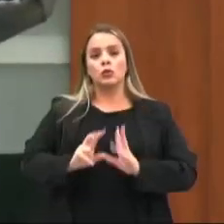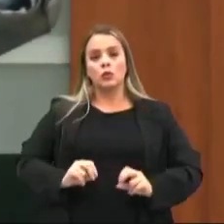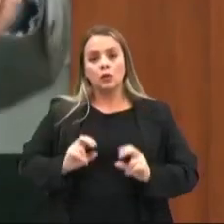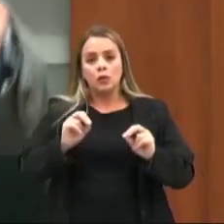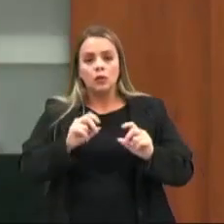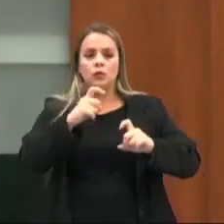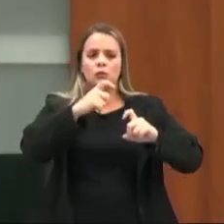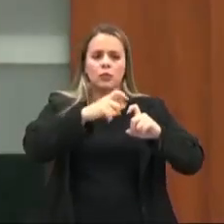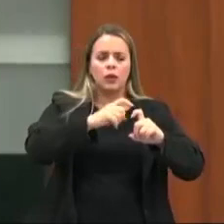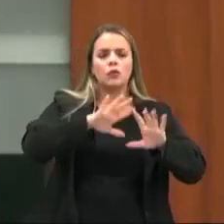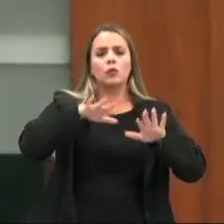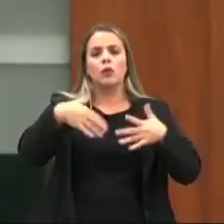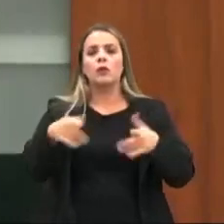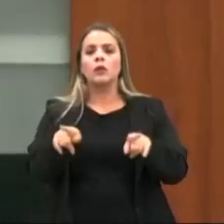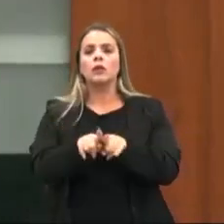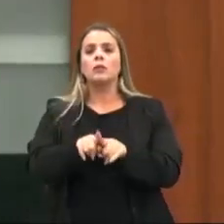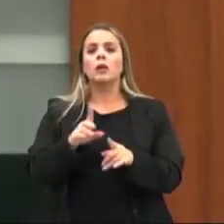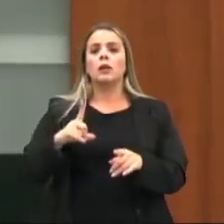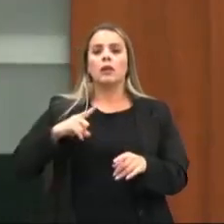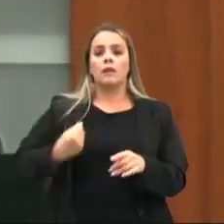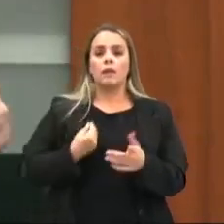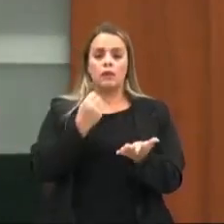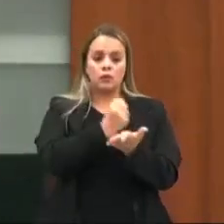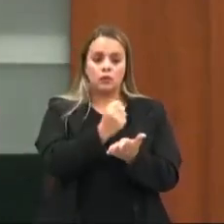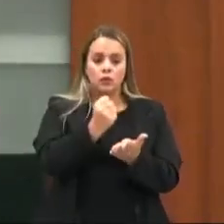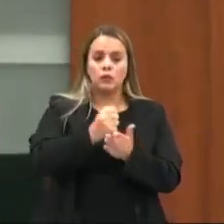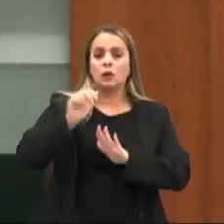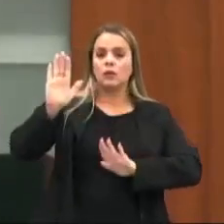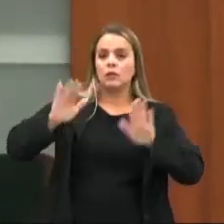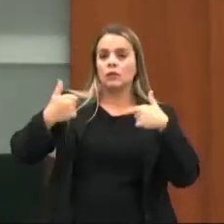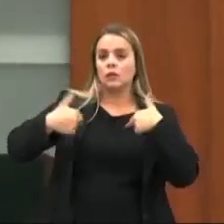médicas, bem como serviços contratualizados para essa finalidade.